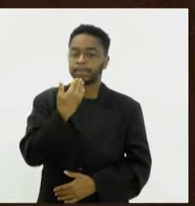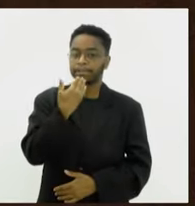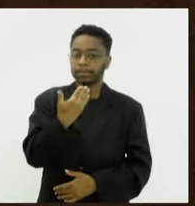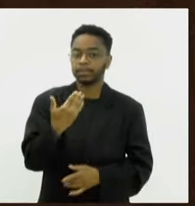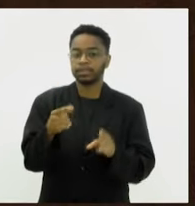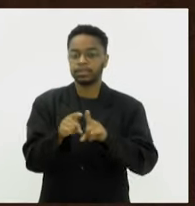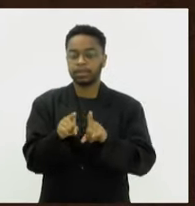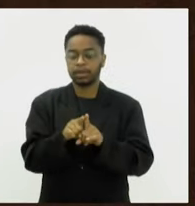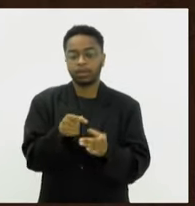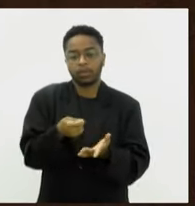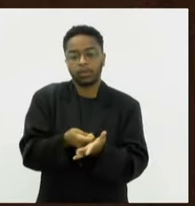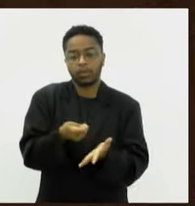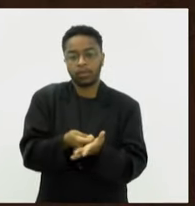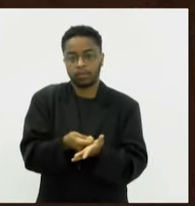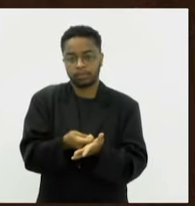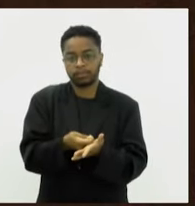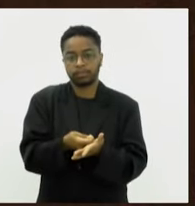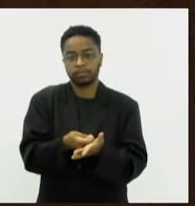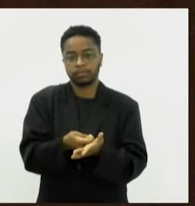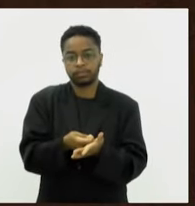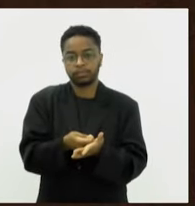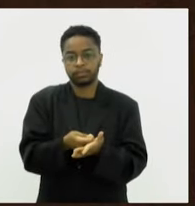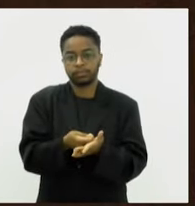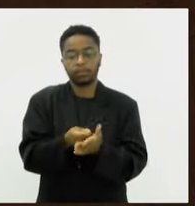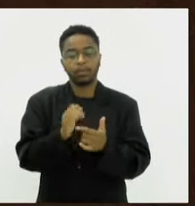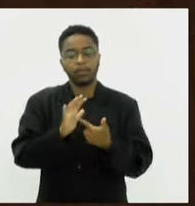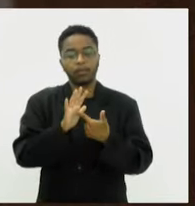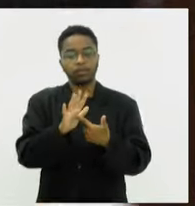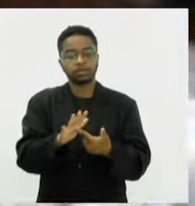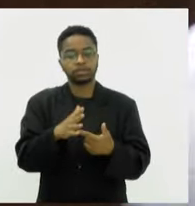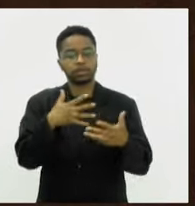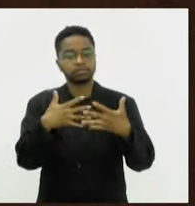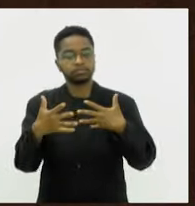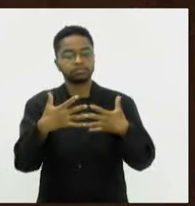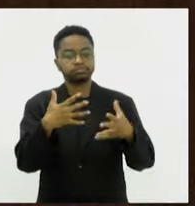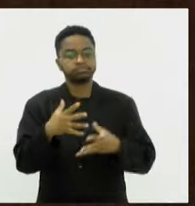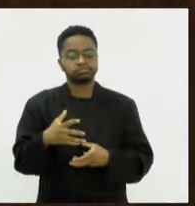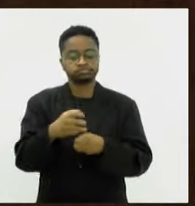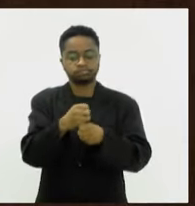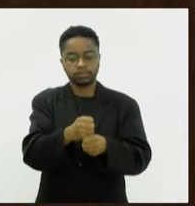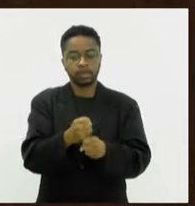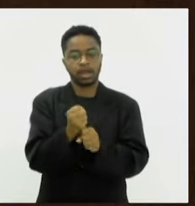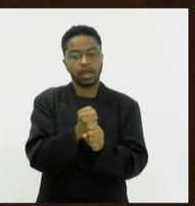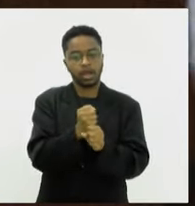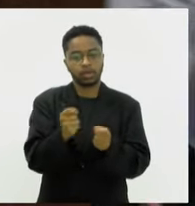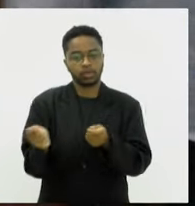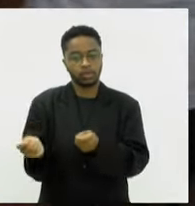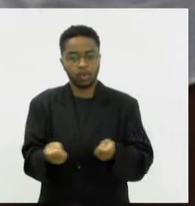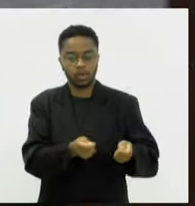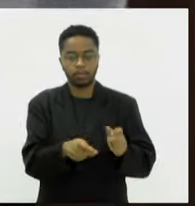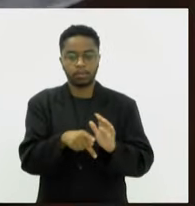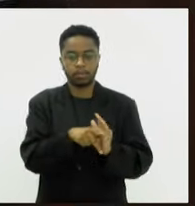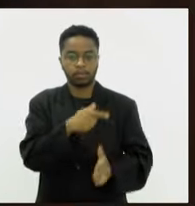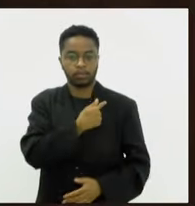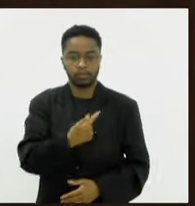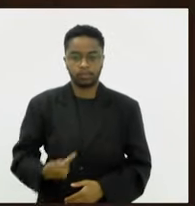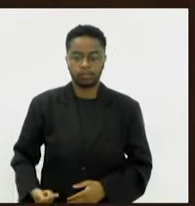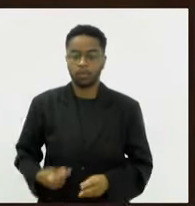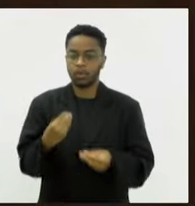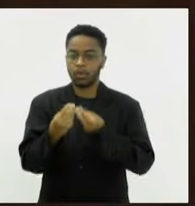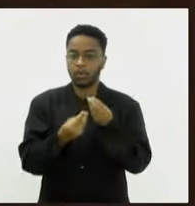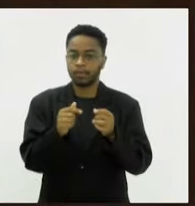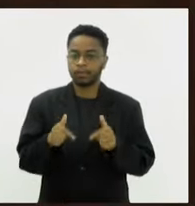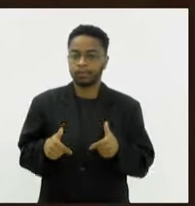a obrigatoriedade de prestação de contas anuais feito pelo governo das ações e recursos